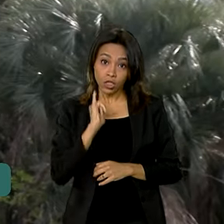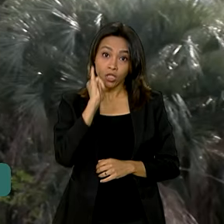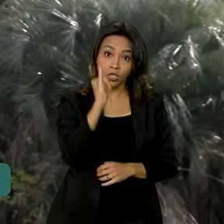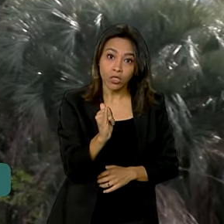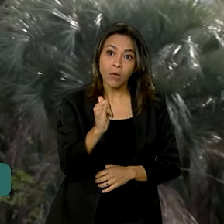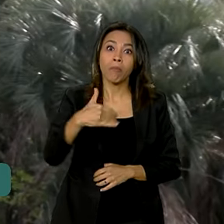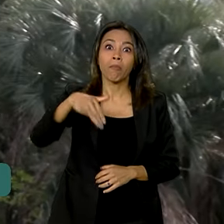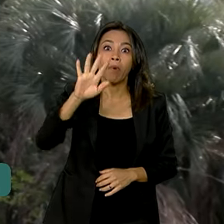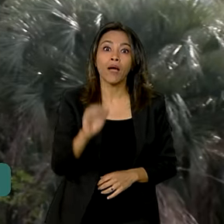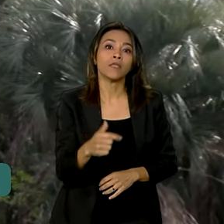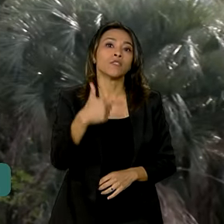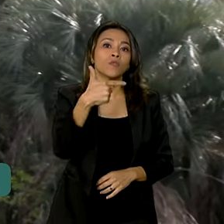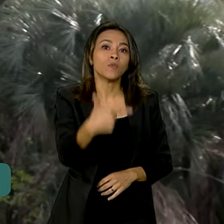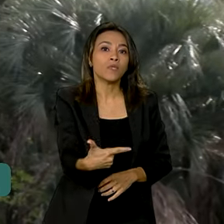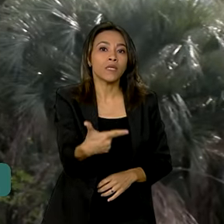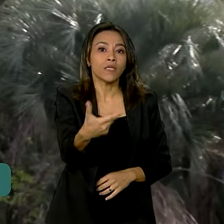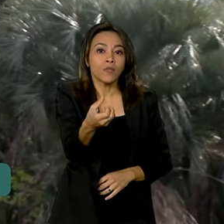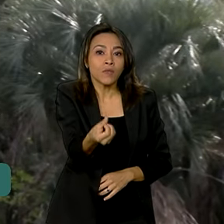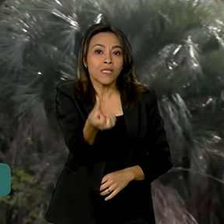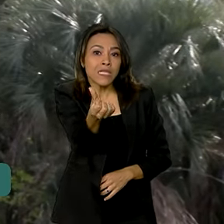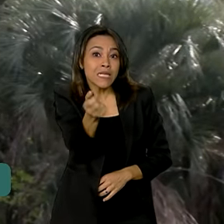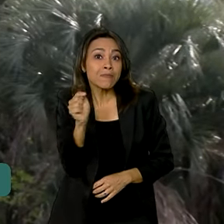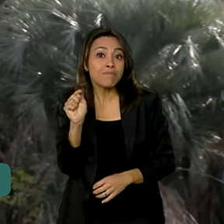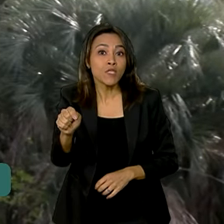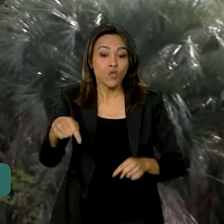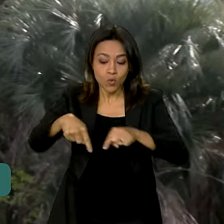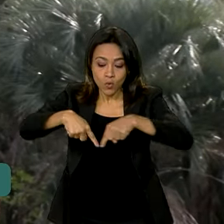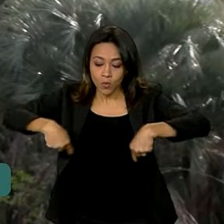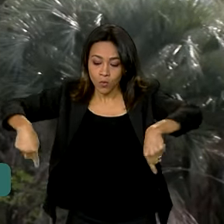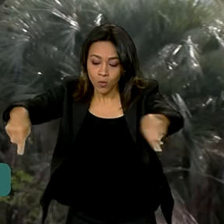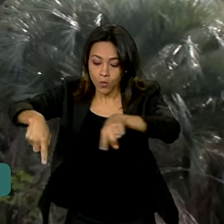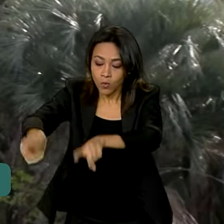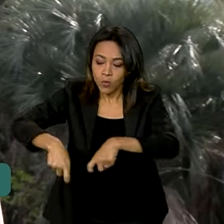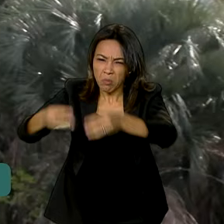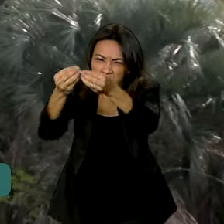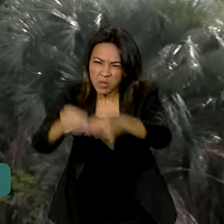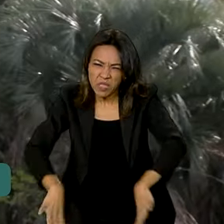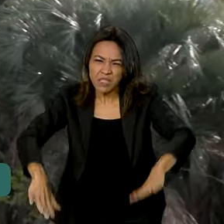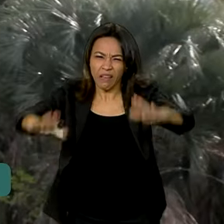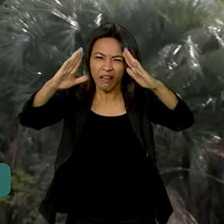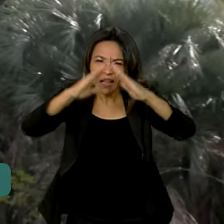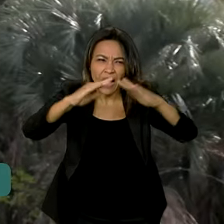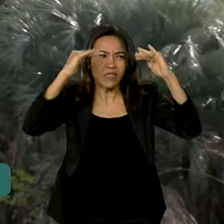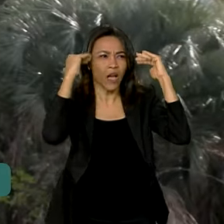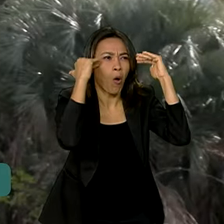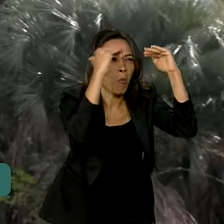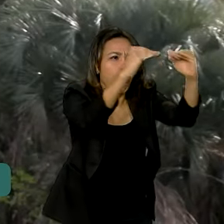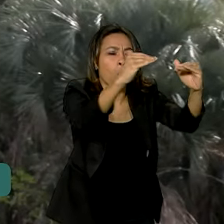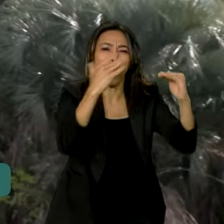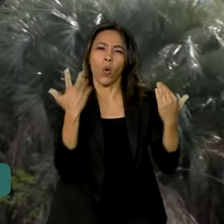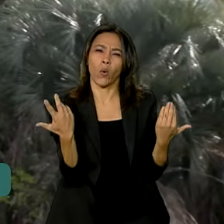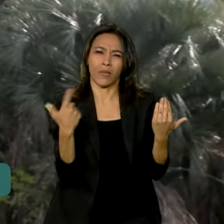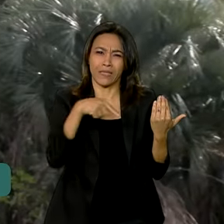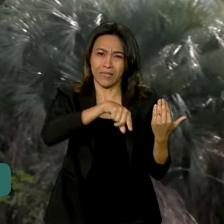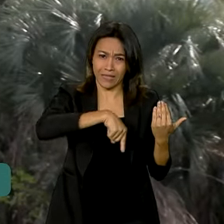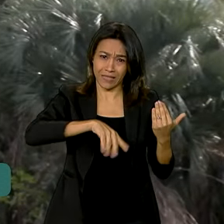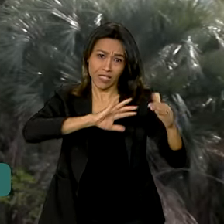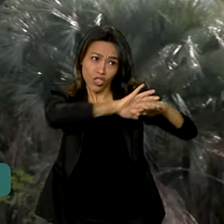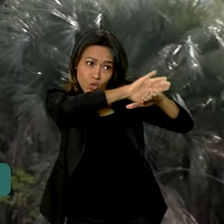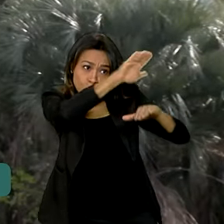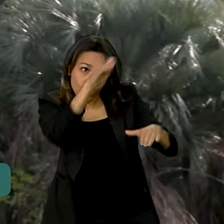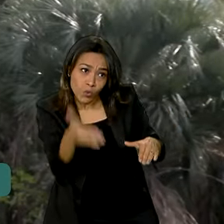206 mil propriedades rurais foram atingidas. Casas, galpões, armazéns, silos,